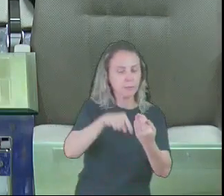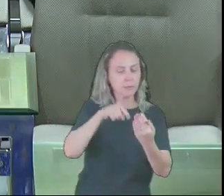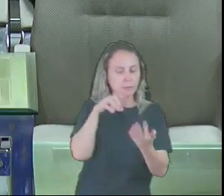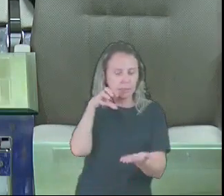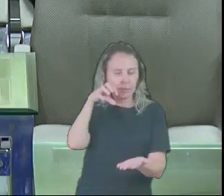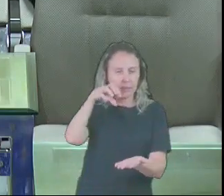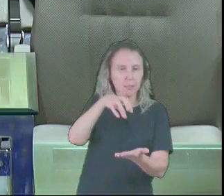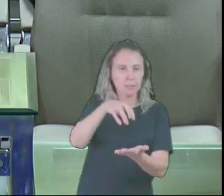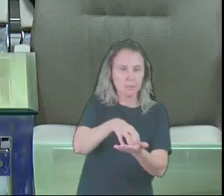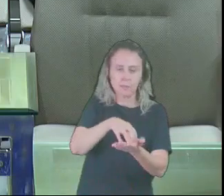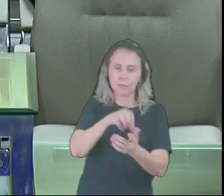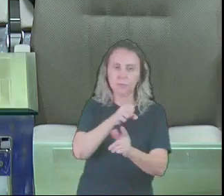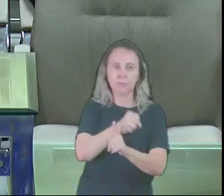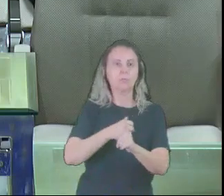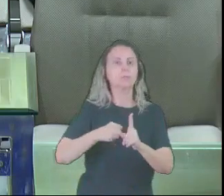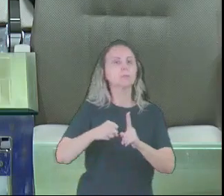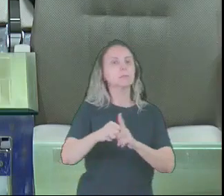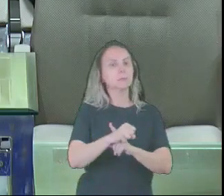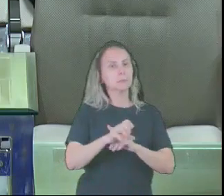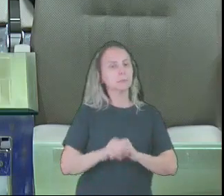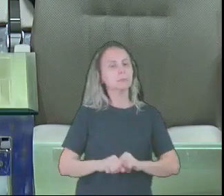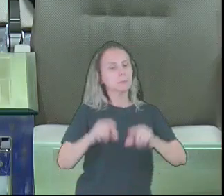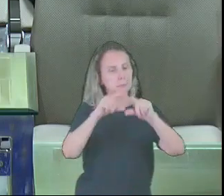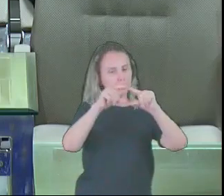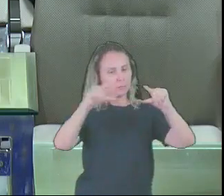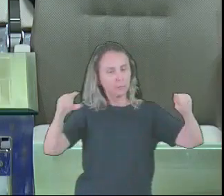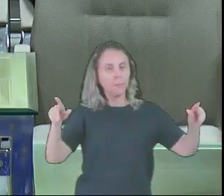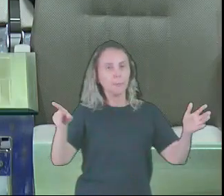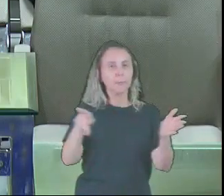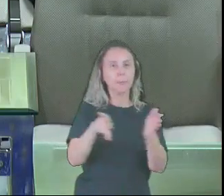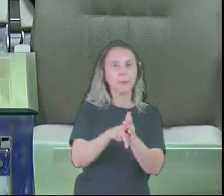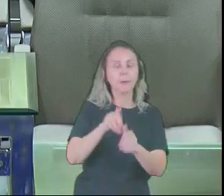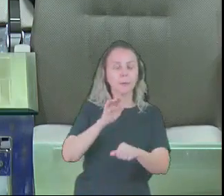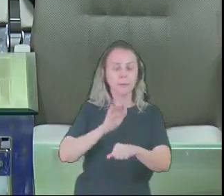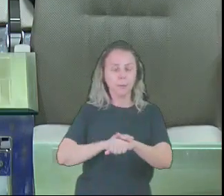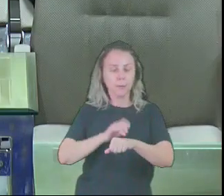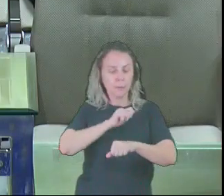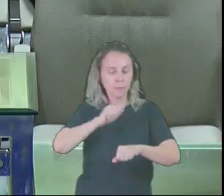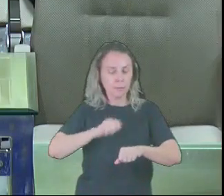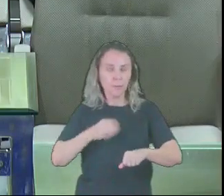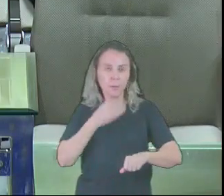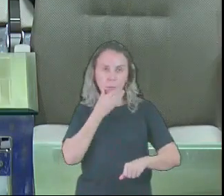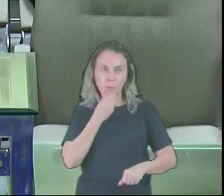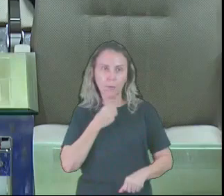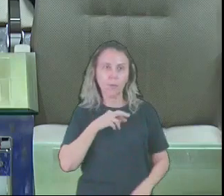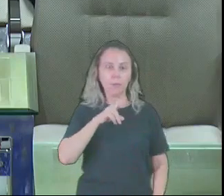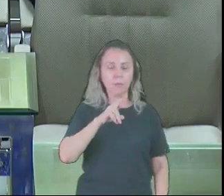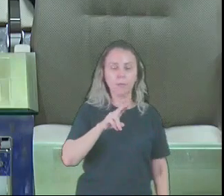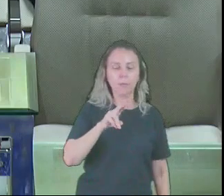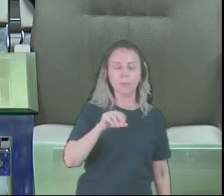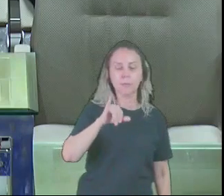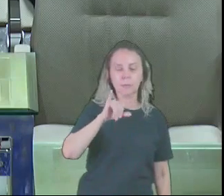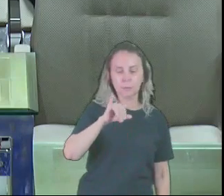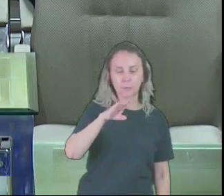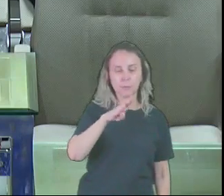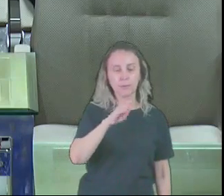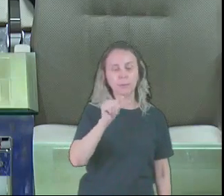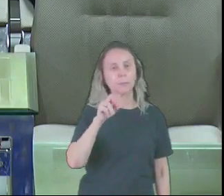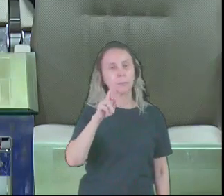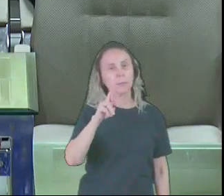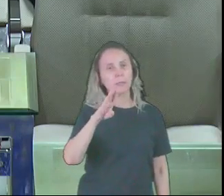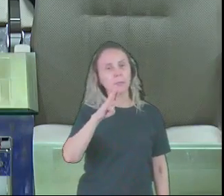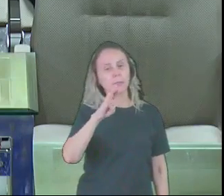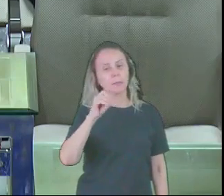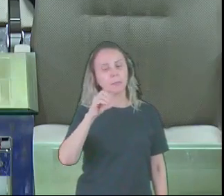sociedade uma frase de Ruy Barbosa para dizer que a família é a célula principal